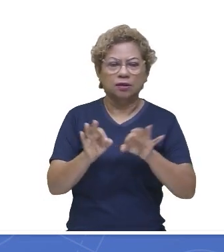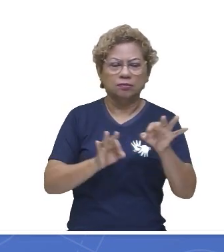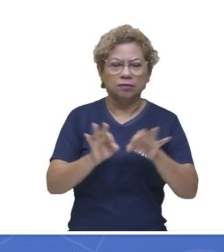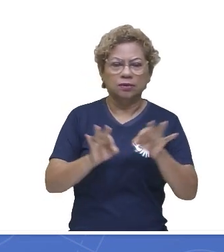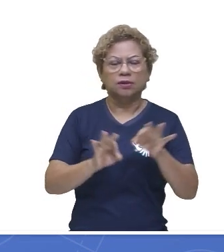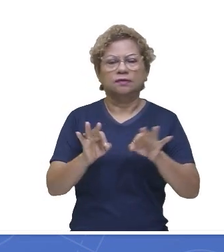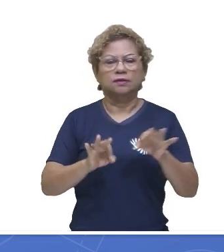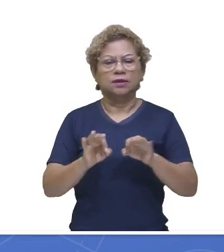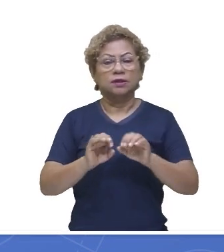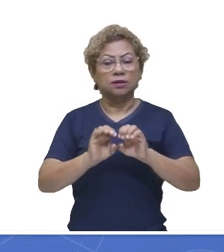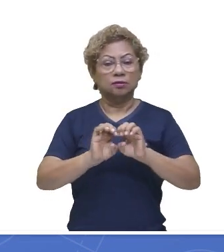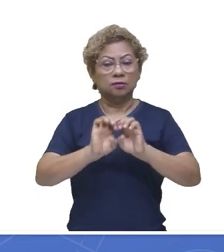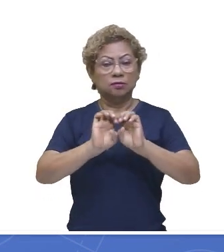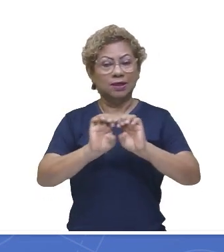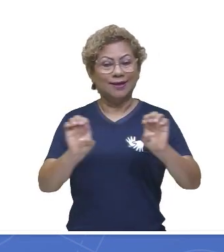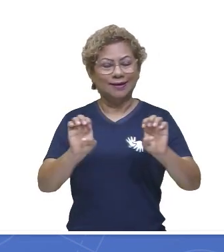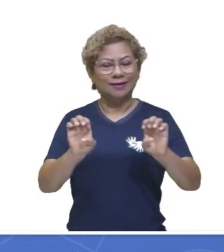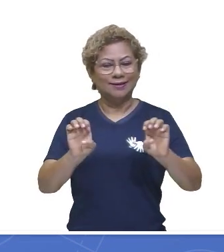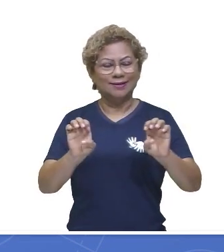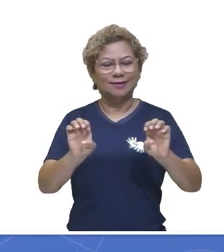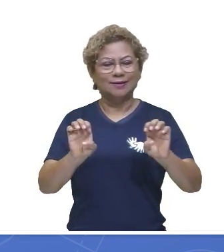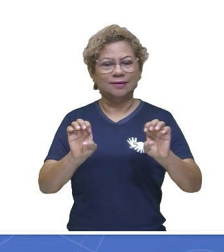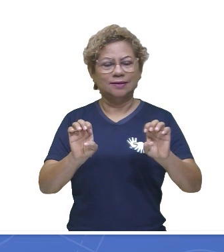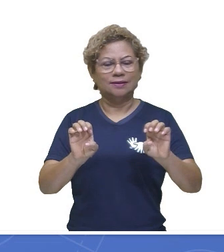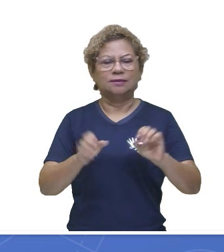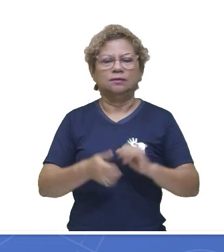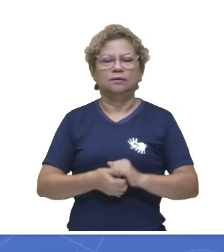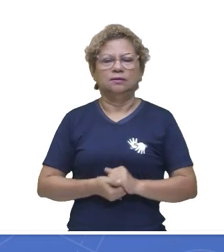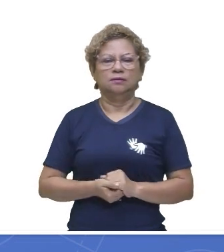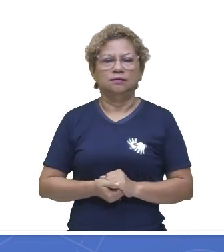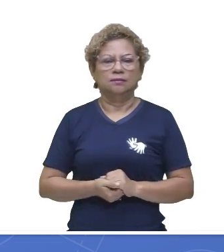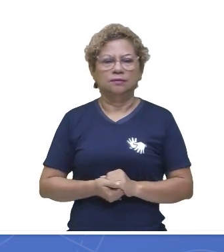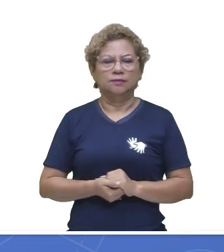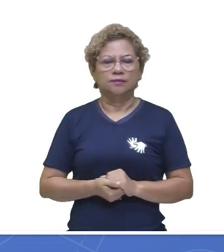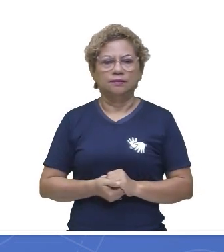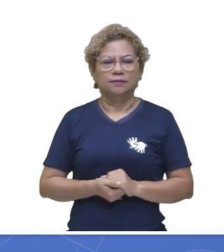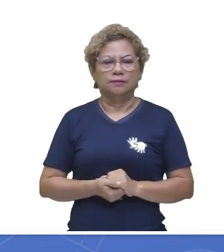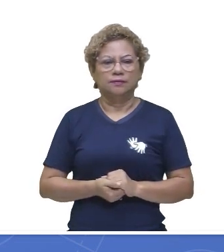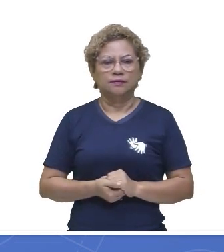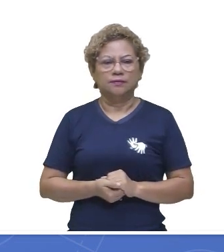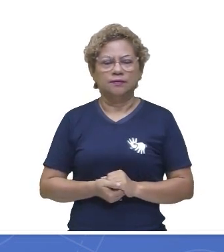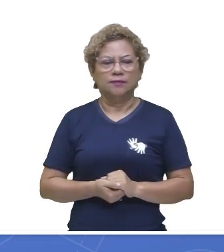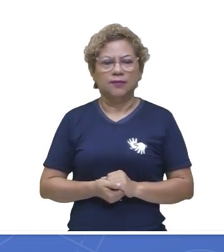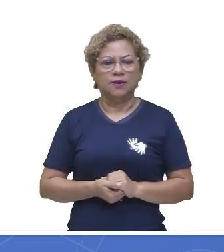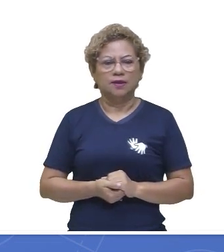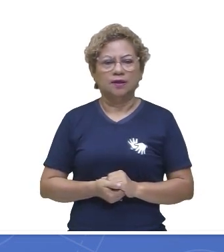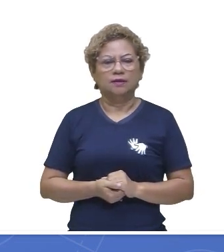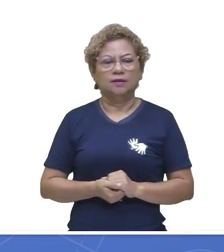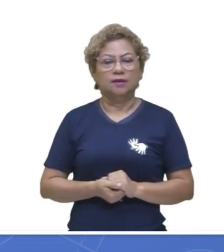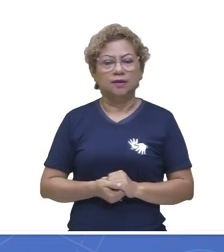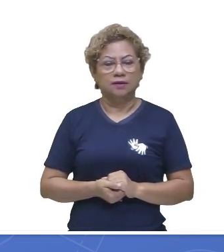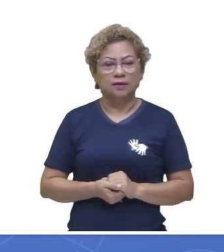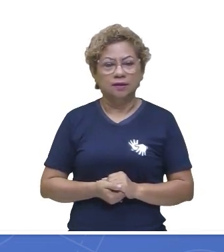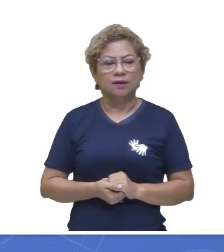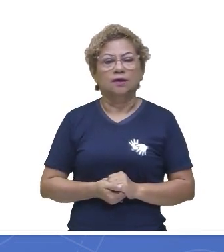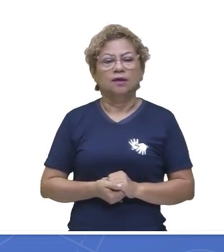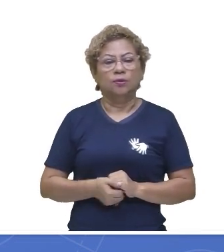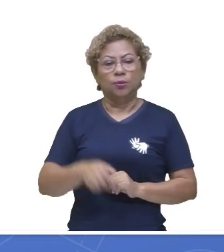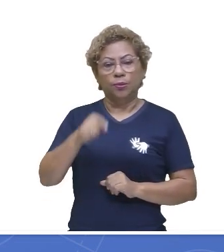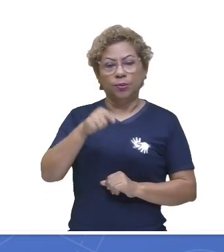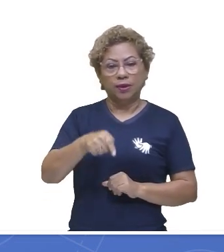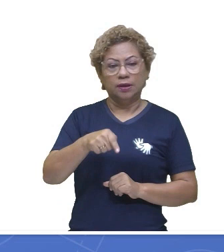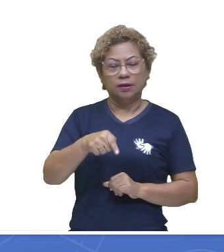equação mais completa, que diz o seguinte, que o calor específico é a quantidade de